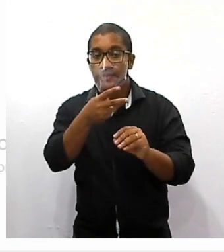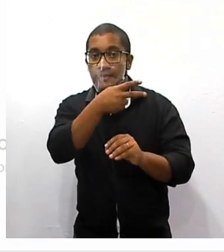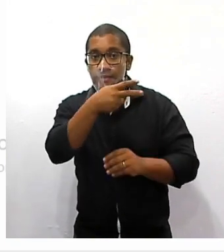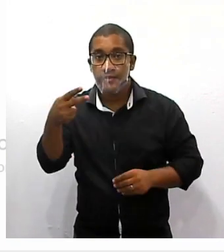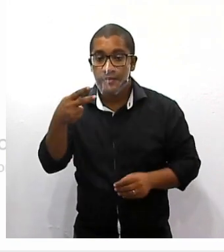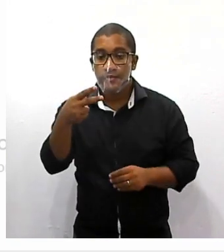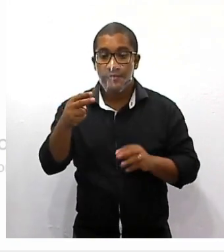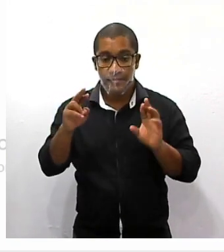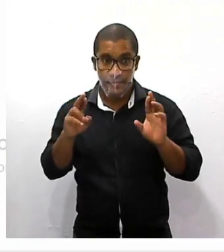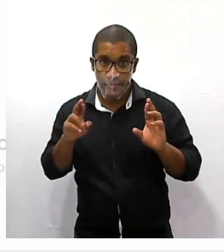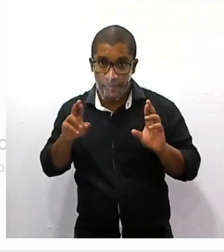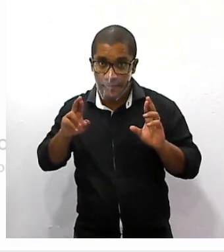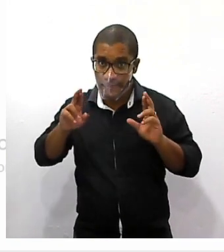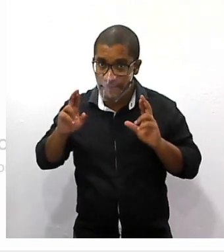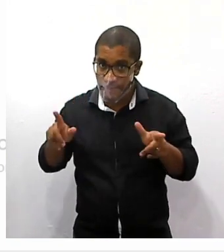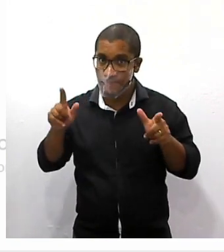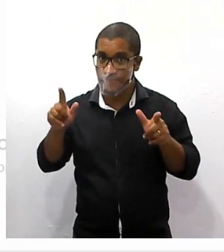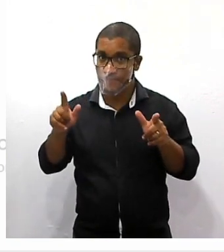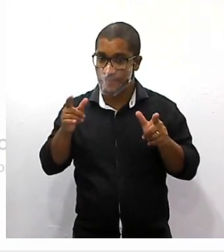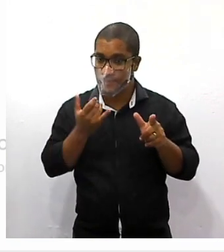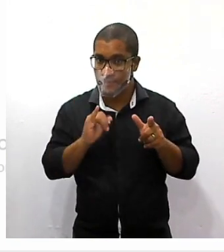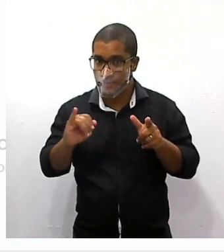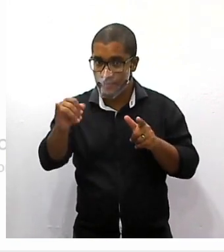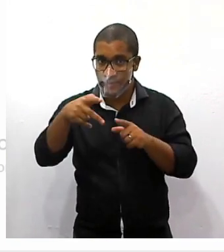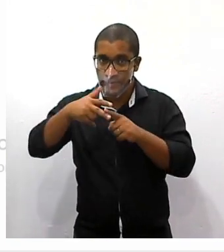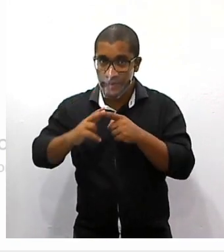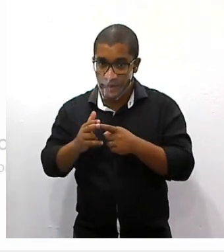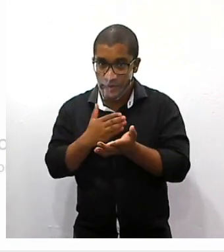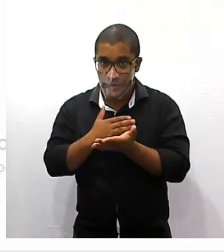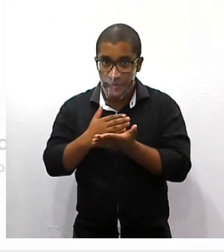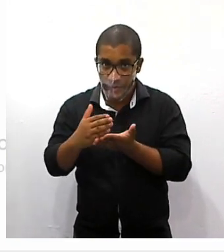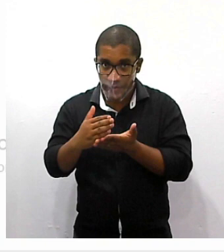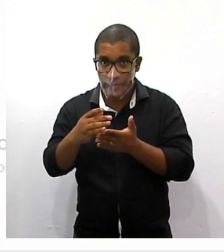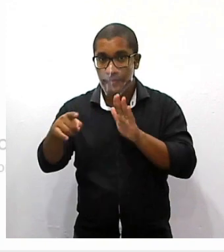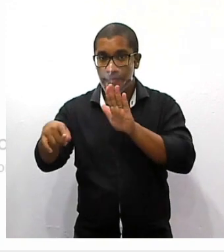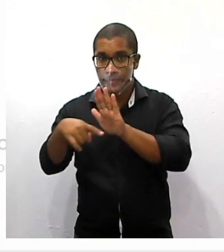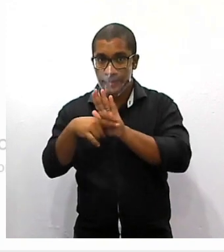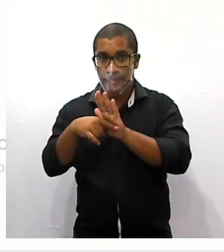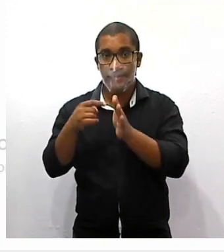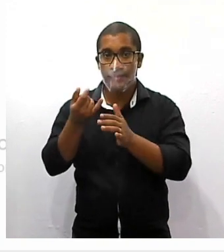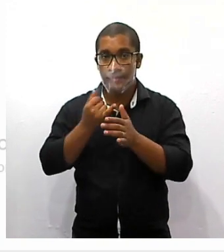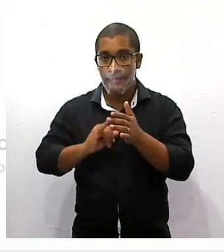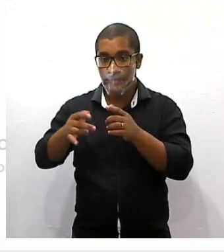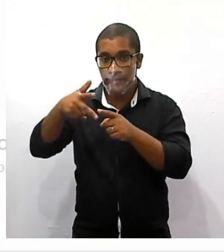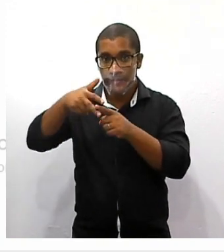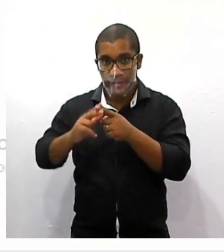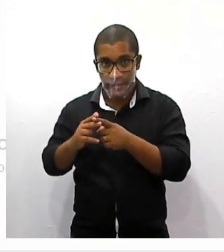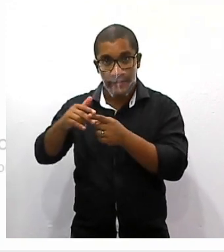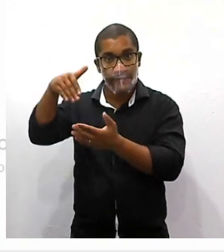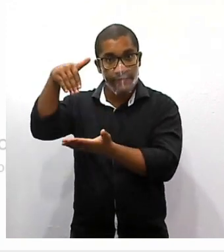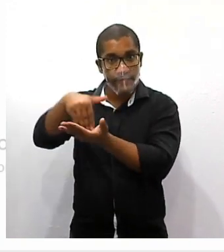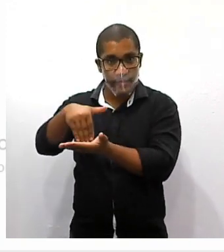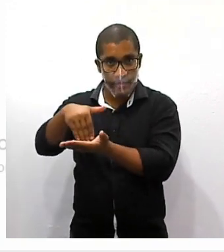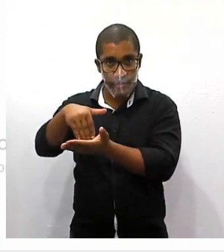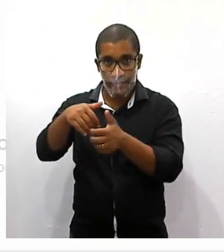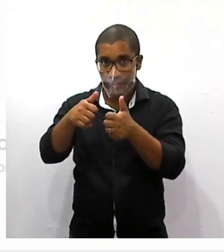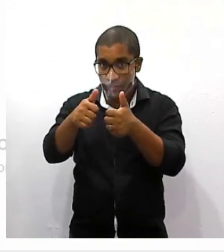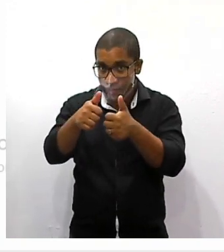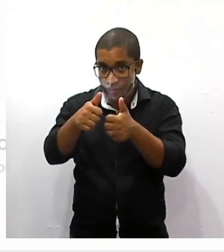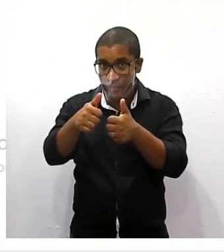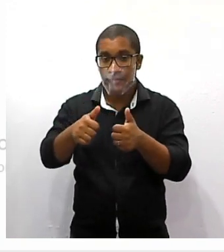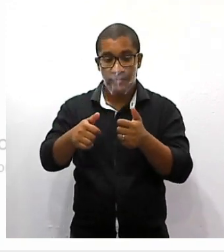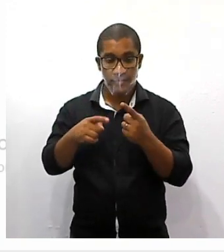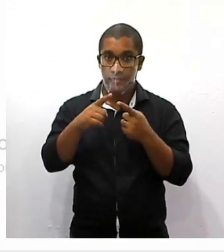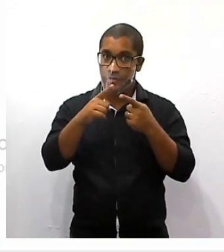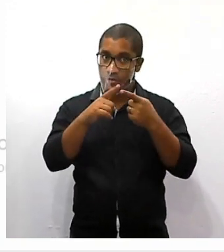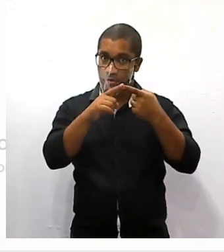à diferença da energia mecânica inicial menos a energia mecânica final. Ou seja, você tem aí, primeiro